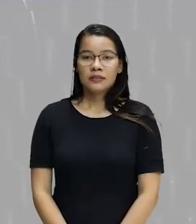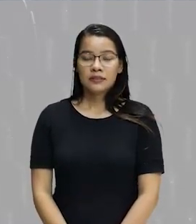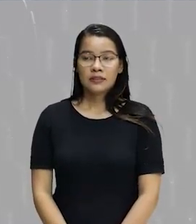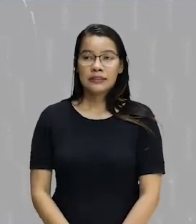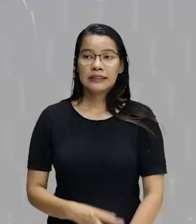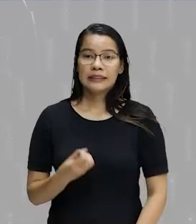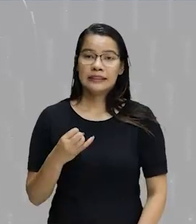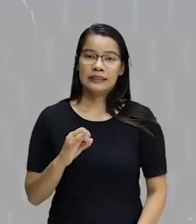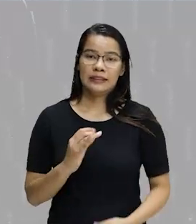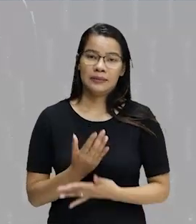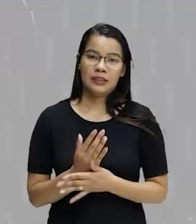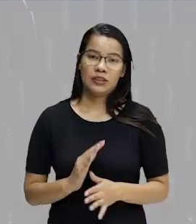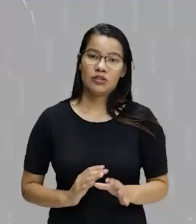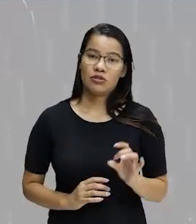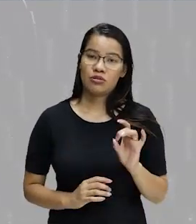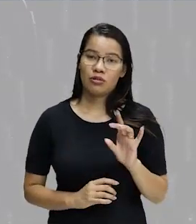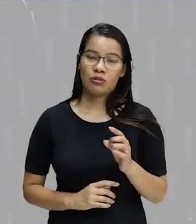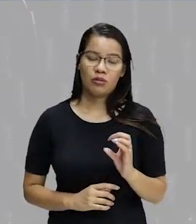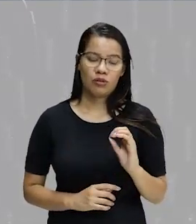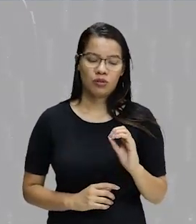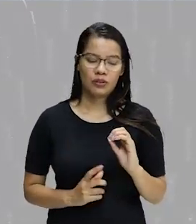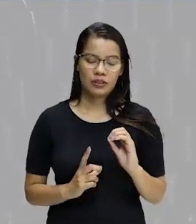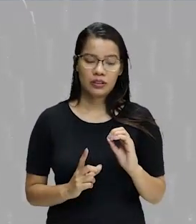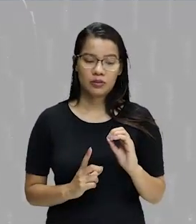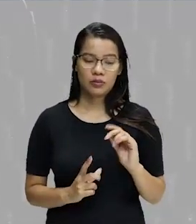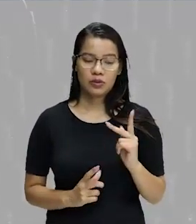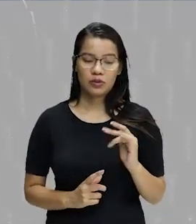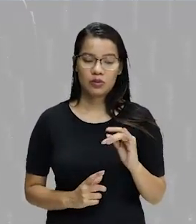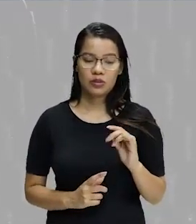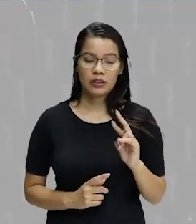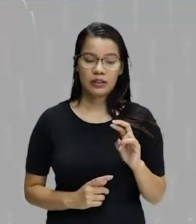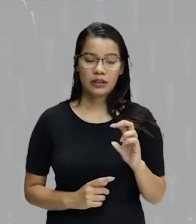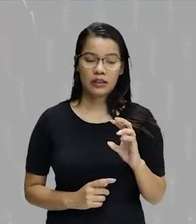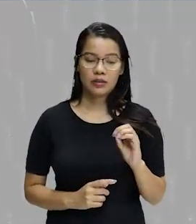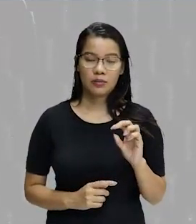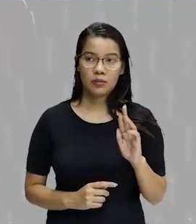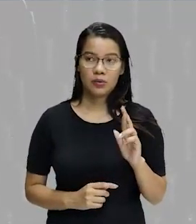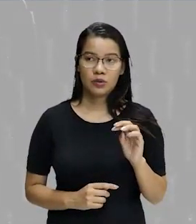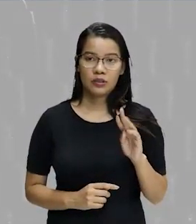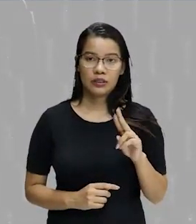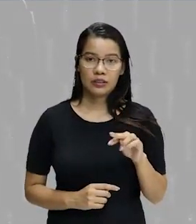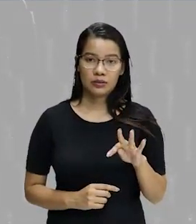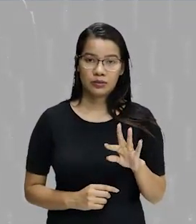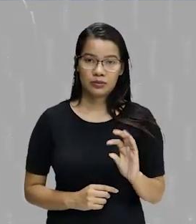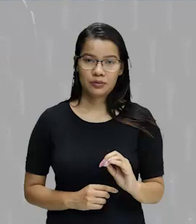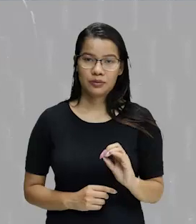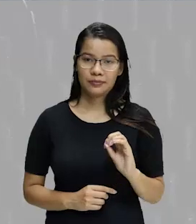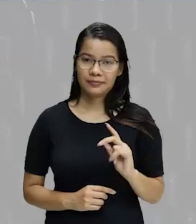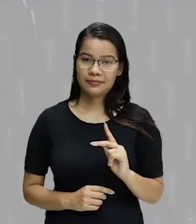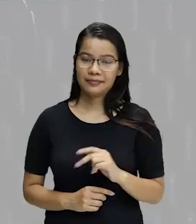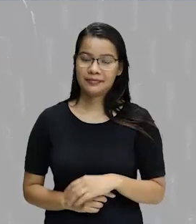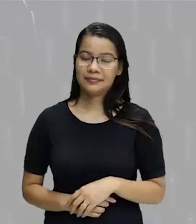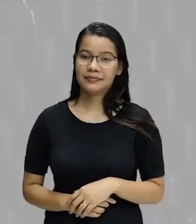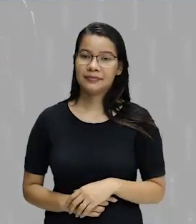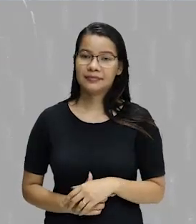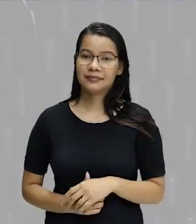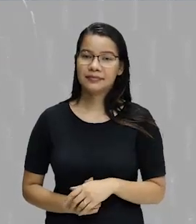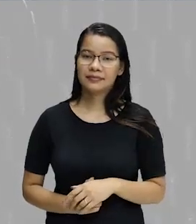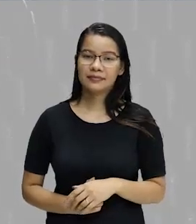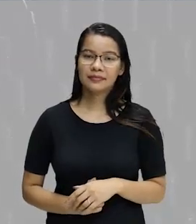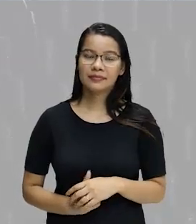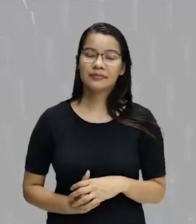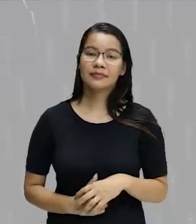terminar em O, apenas O, eu tenho um hidrocarboneto, metano, butano, certo?